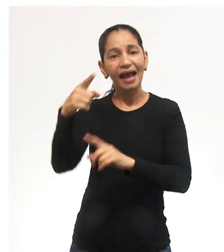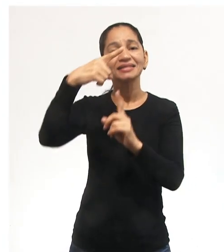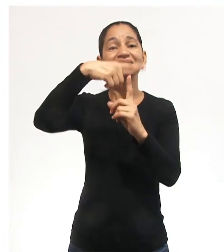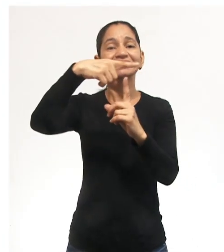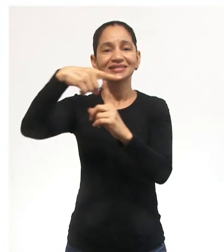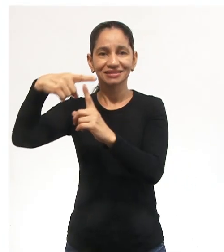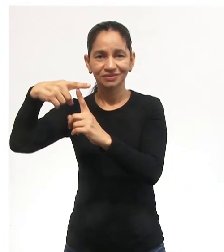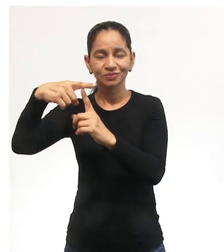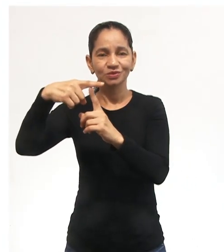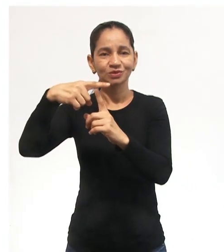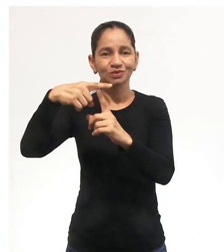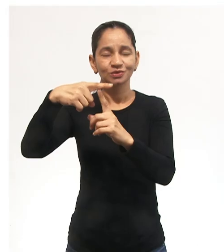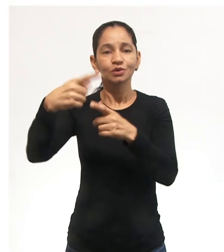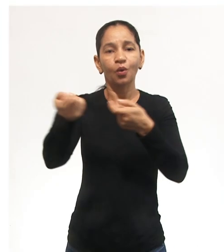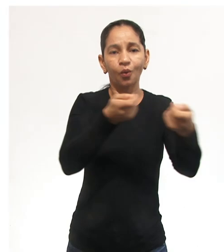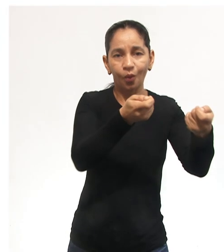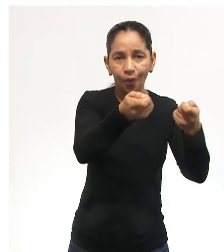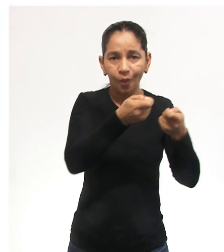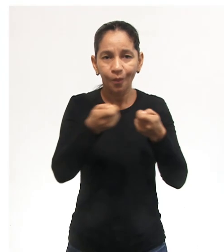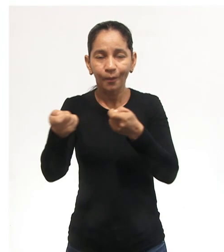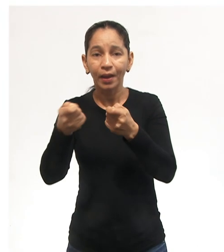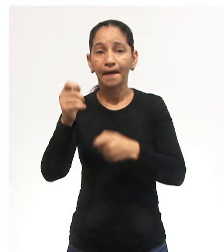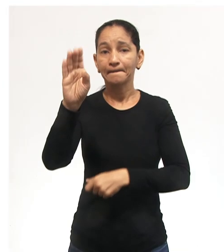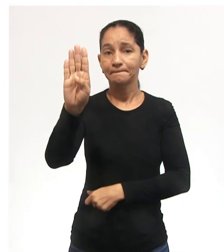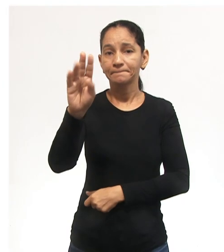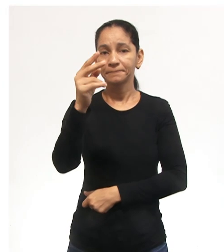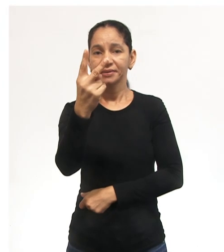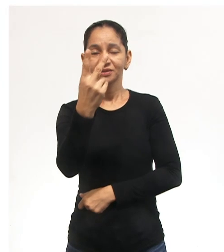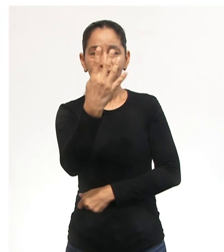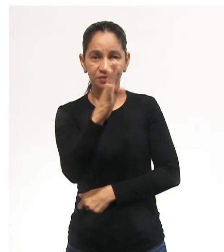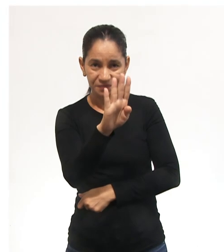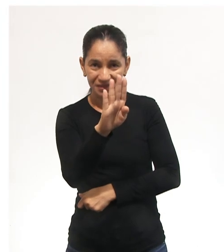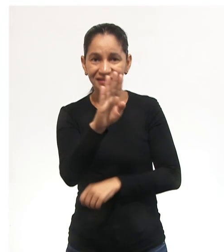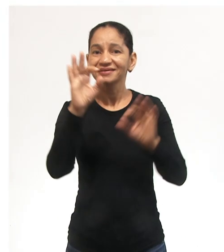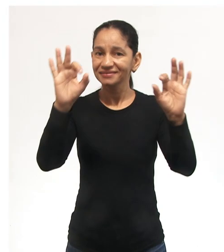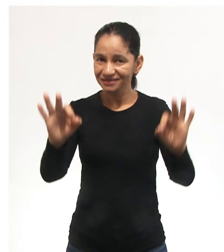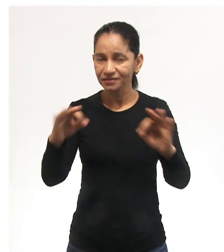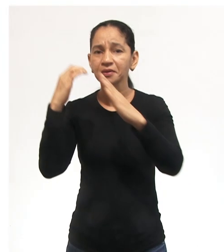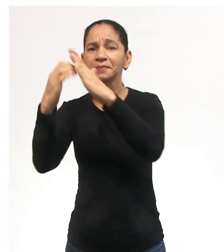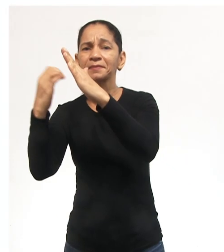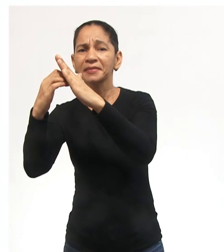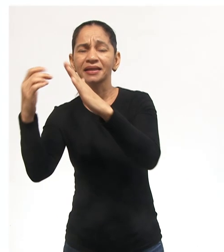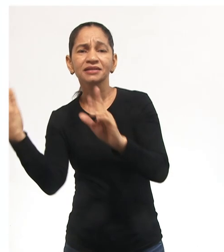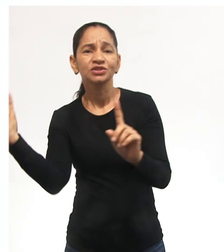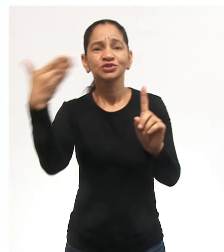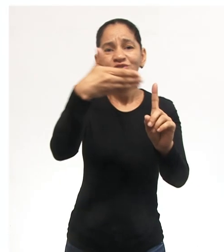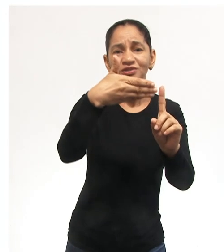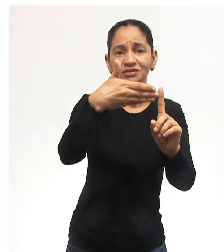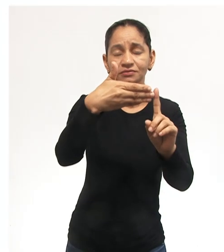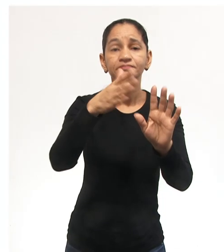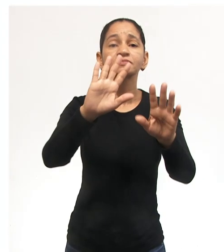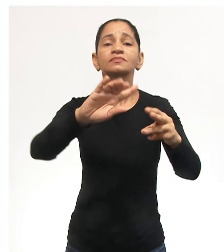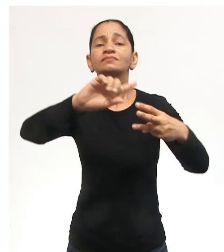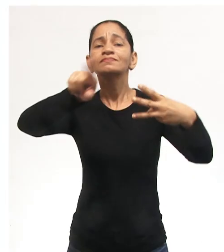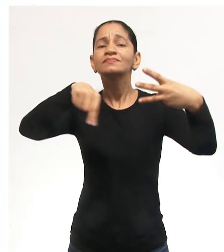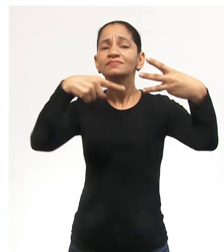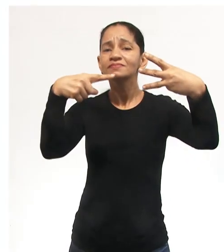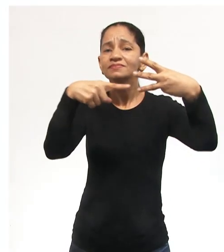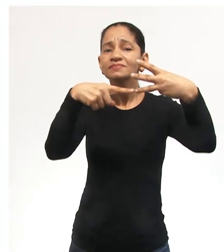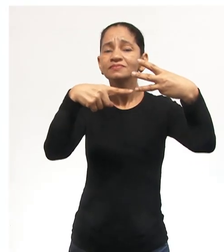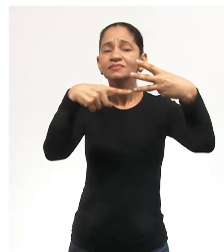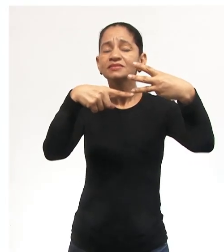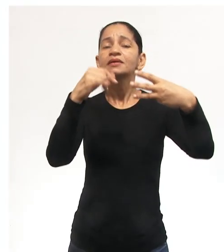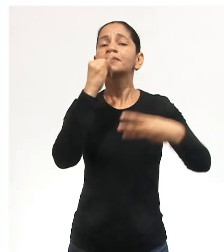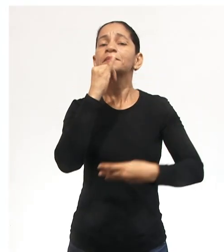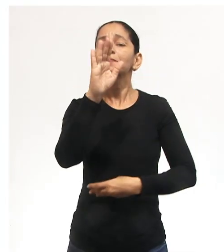comércio eletrônico configurado B2B, de empresa para empresa. E o próximo tipo